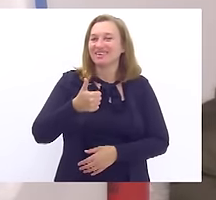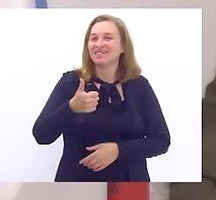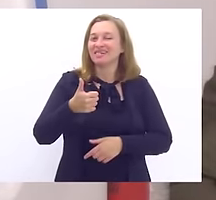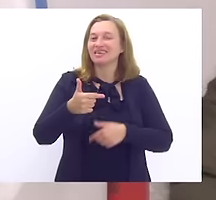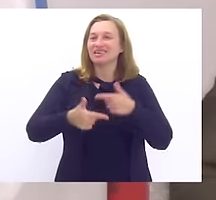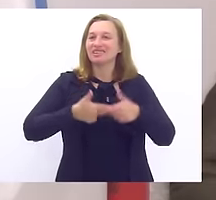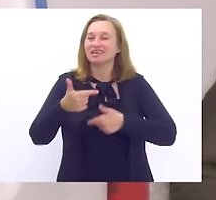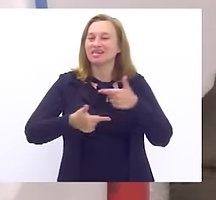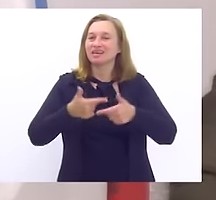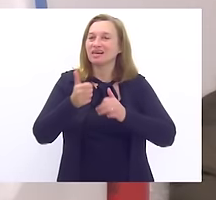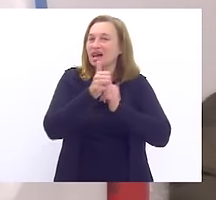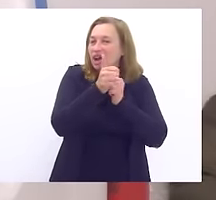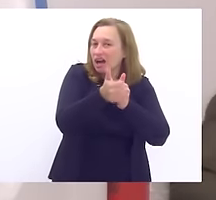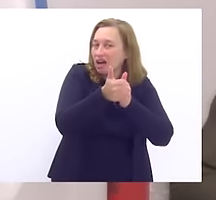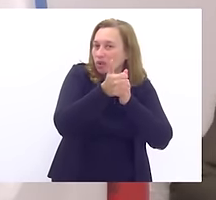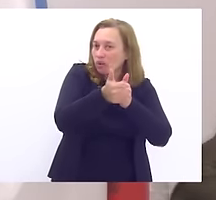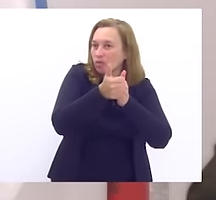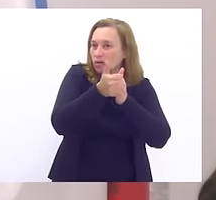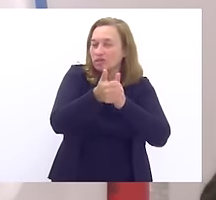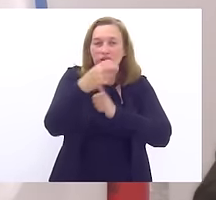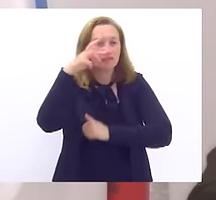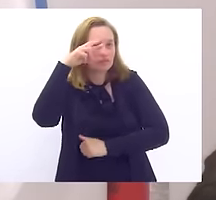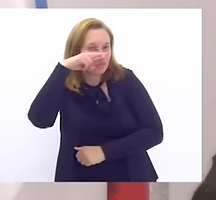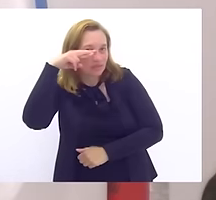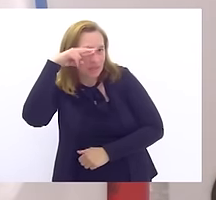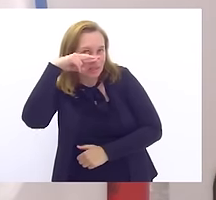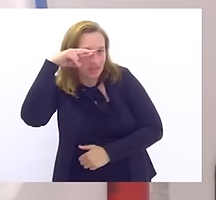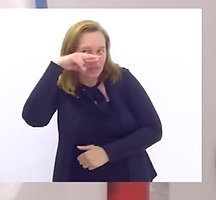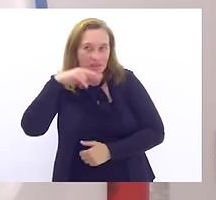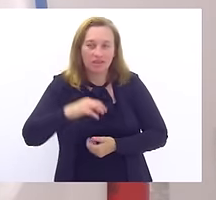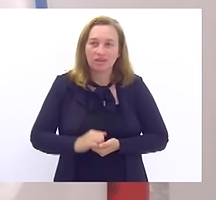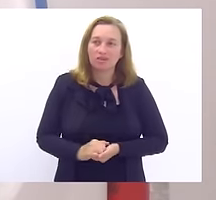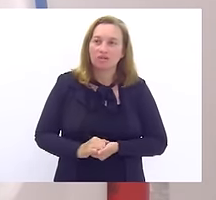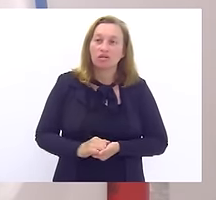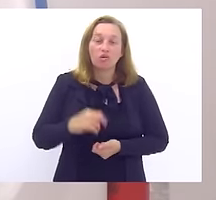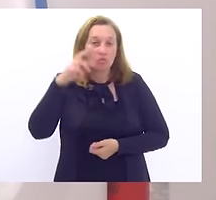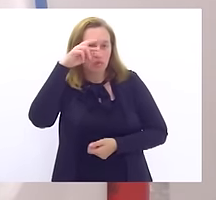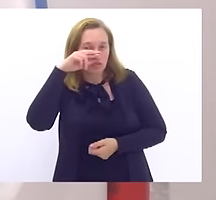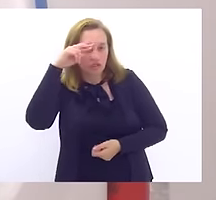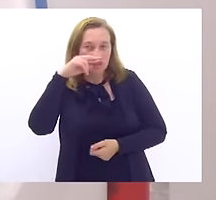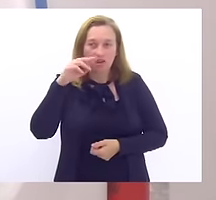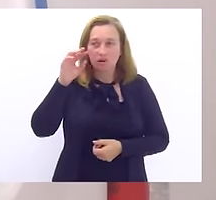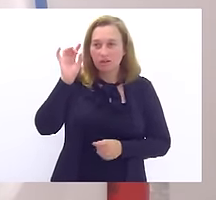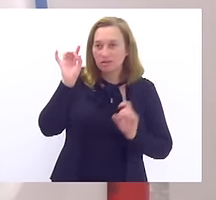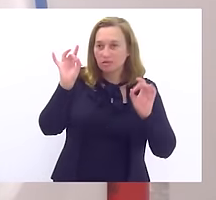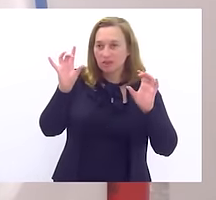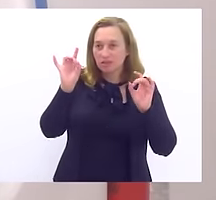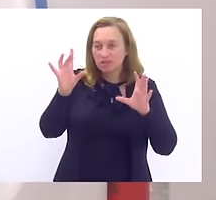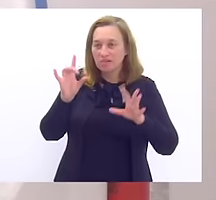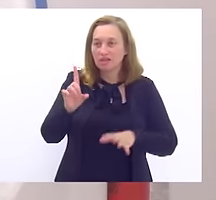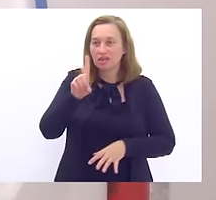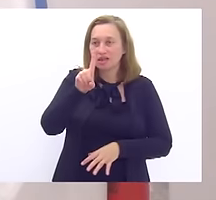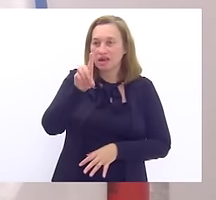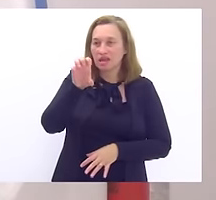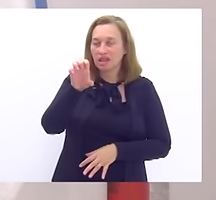serviços Será acompanhada e fiscalizada por fiscal especialmente designado pelo Detro no termos